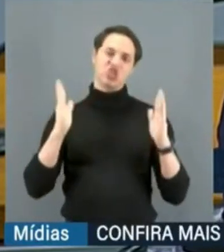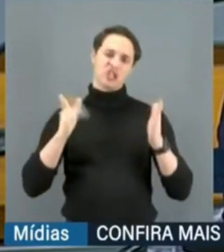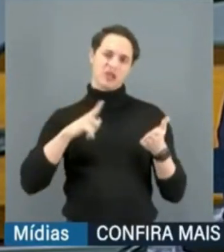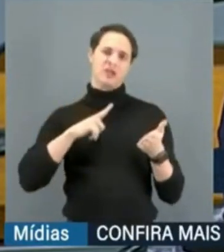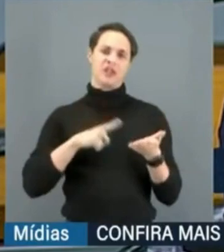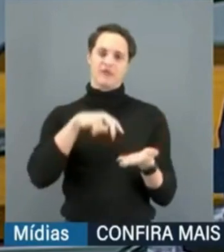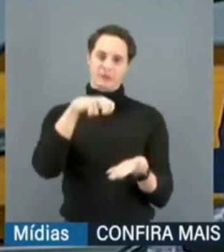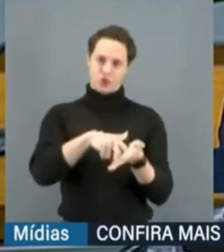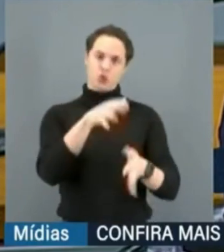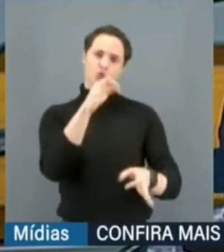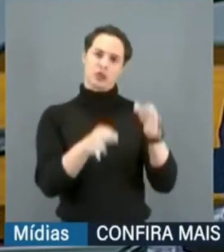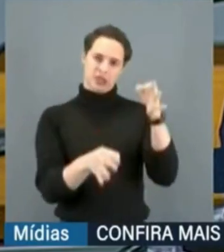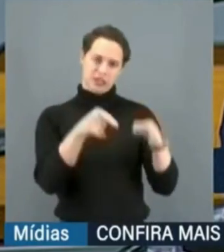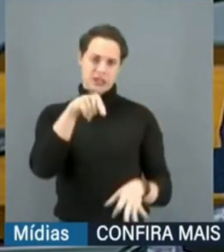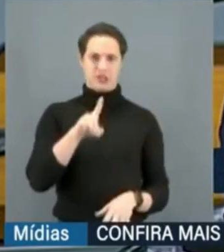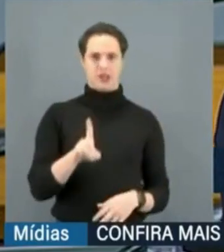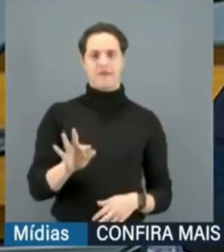Federal.